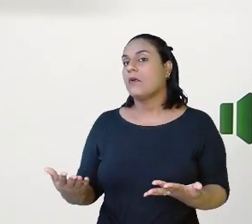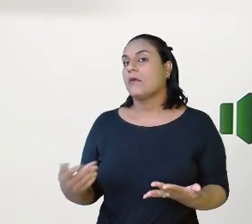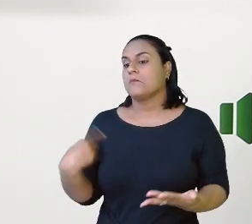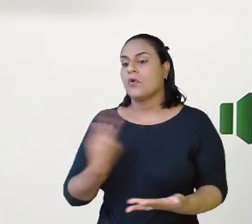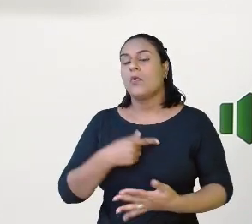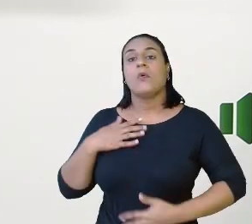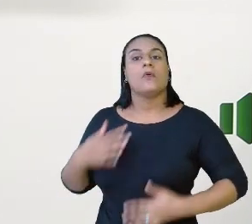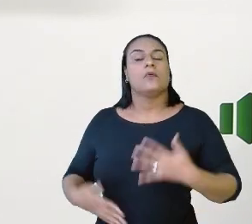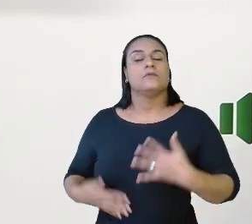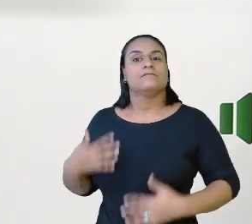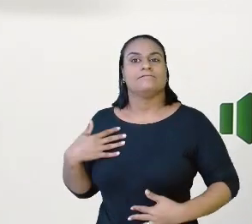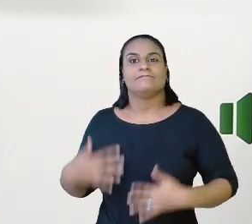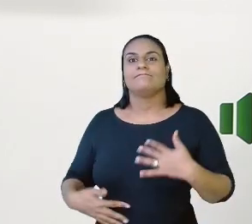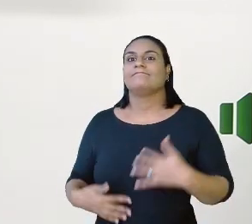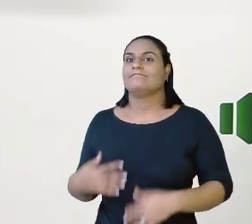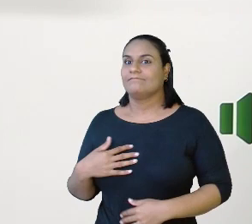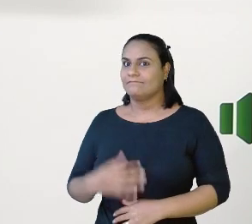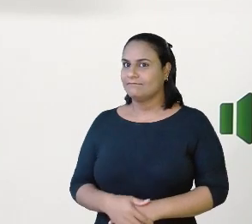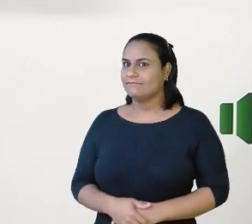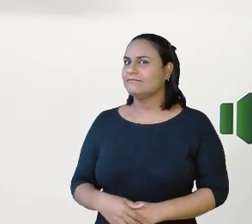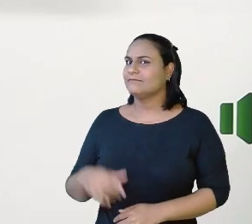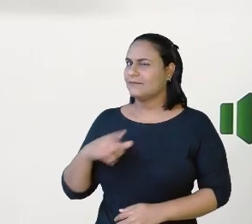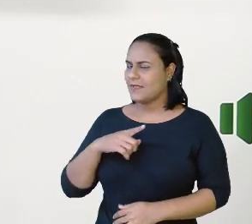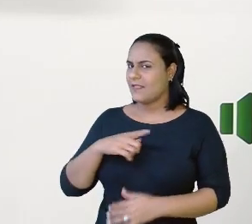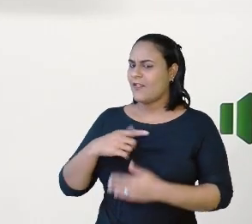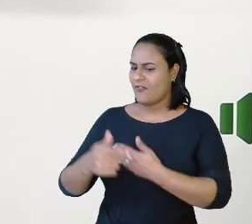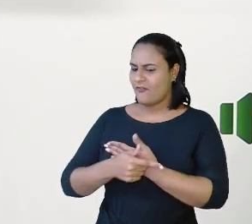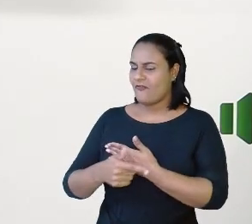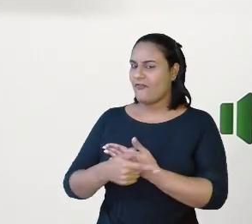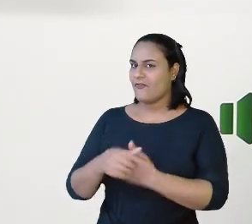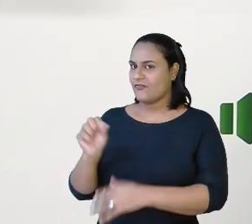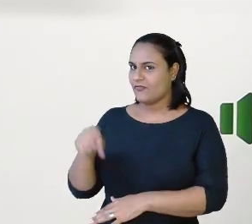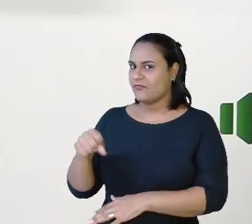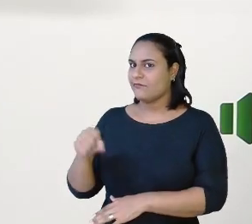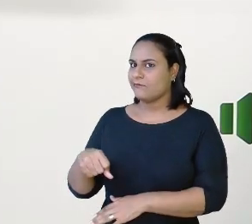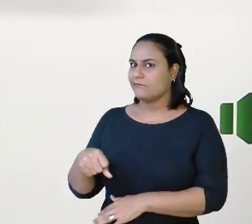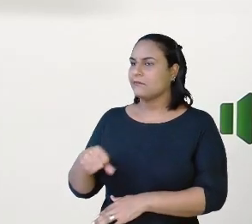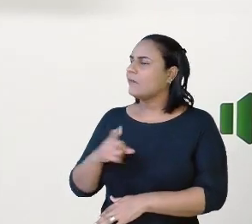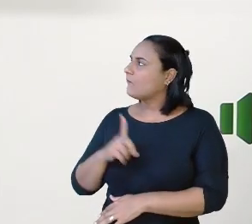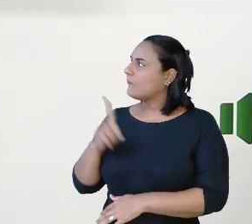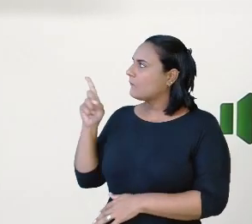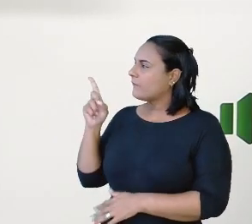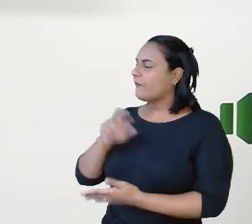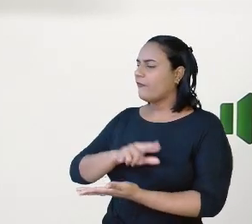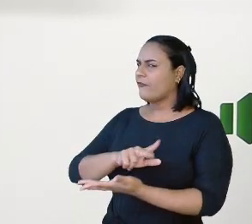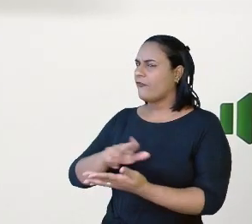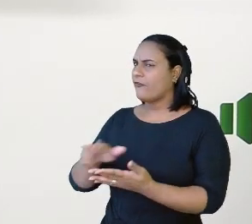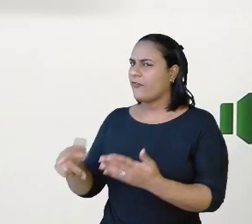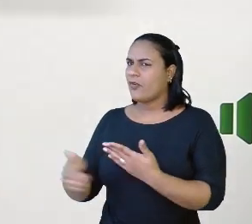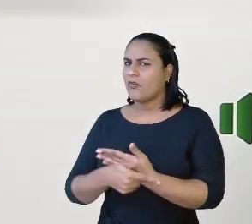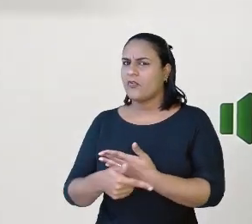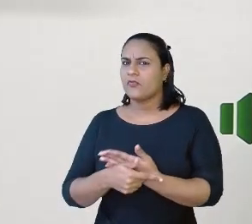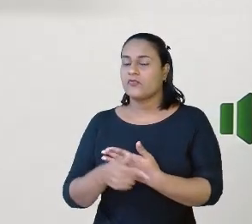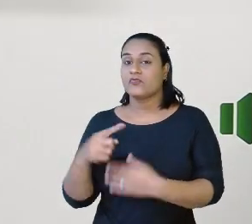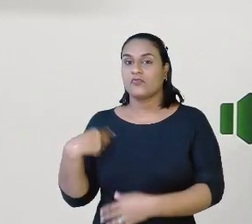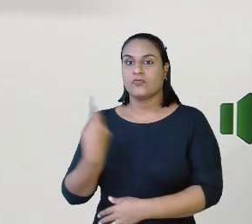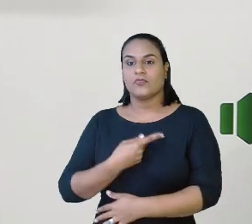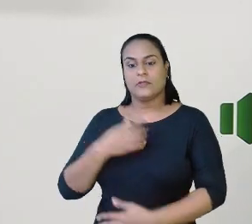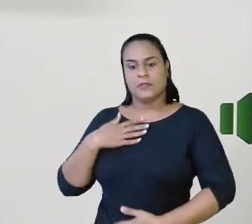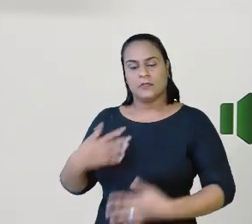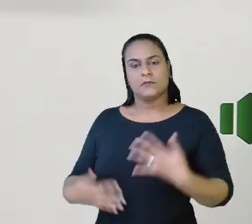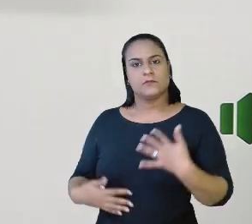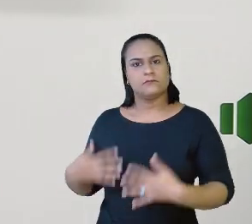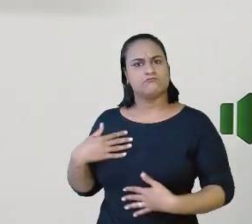nosso corpo? Pois é, existem umas funções. O esqueleto ele tem várias funções no nosso corpo. E